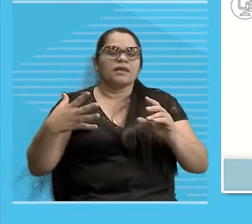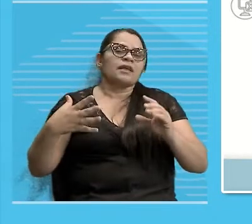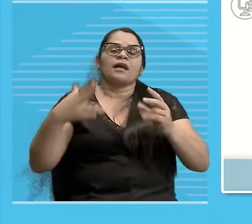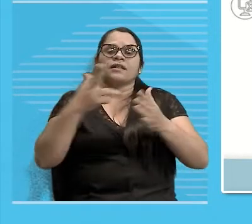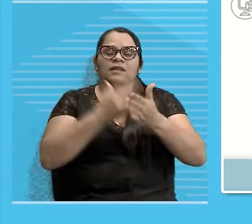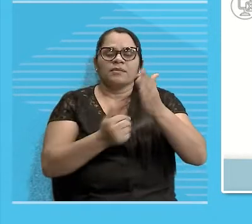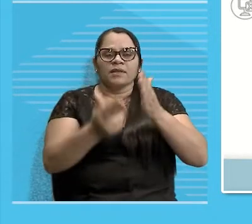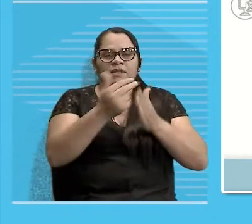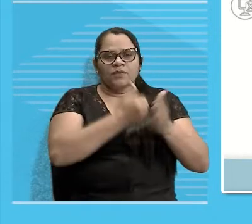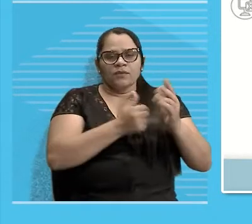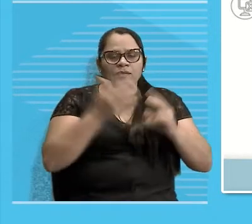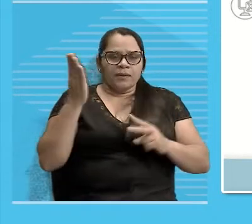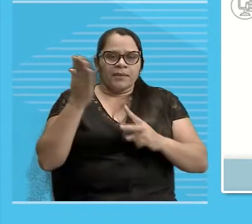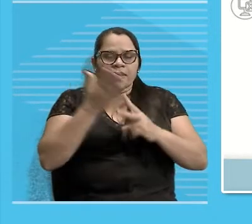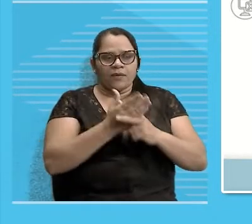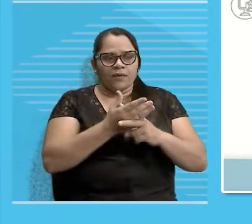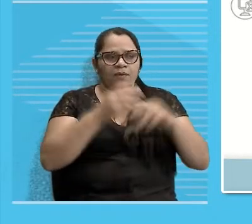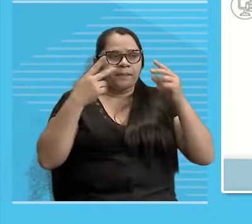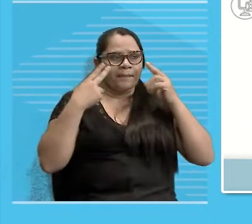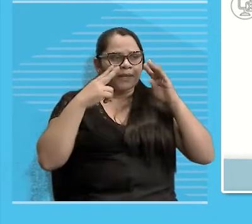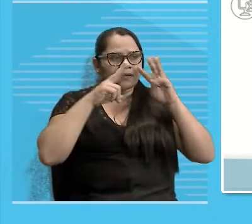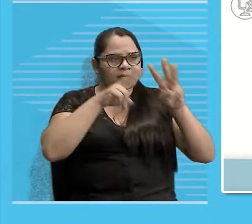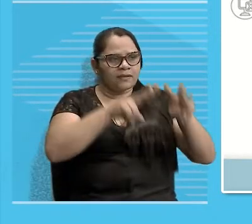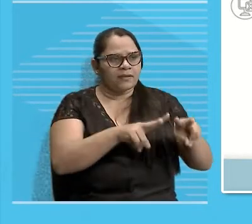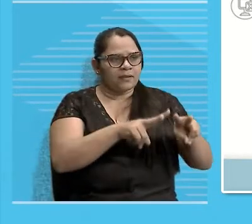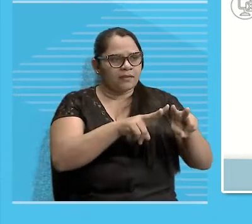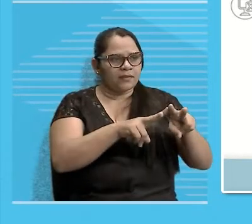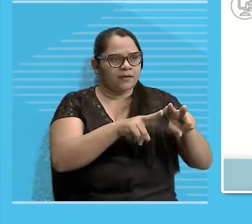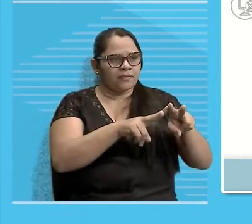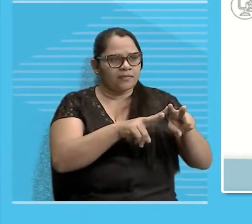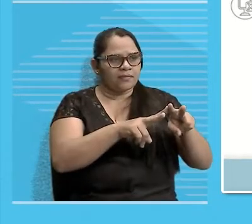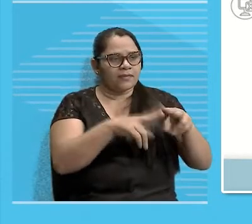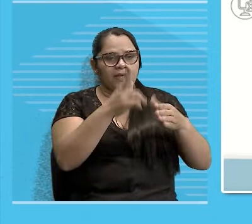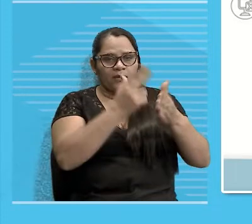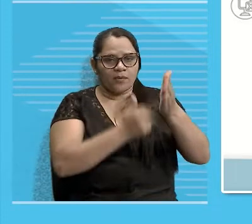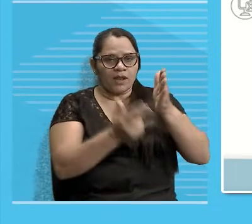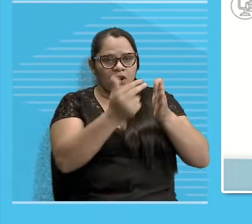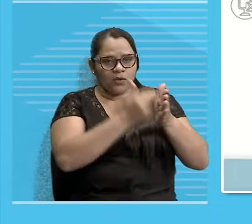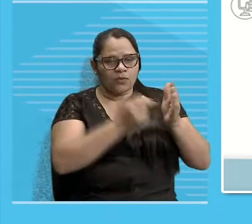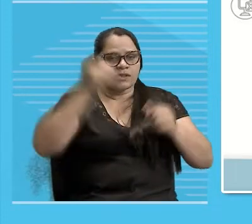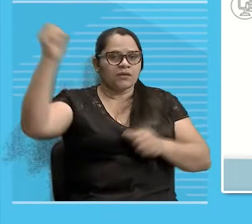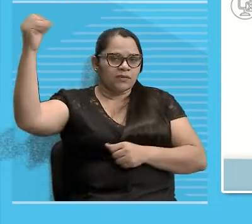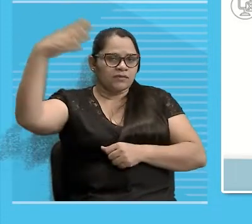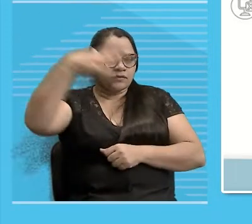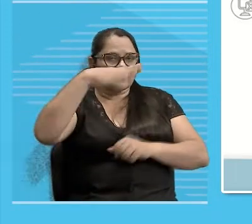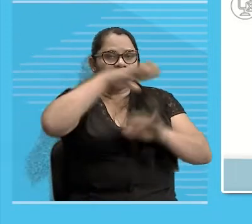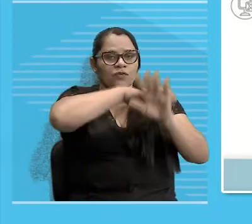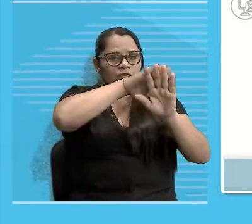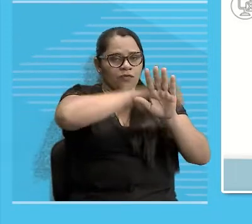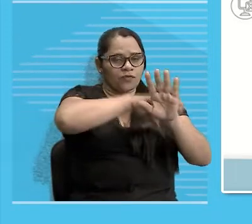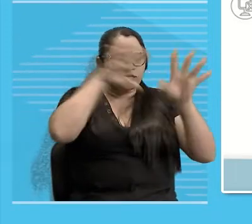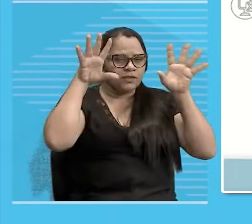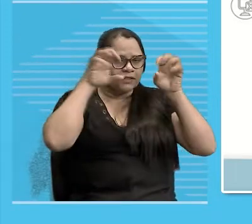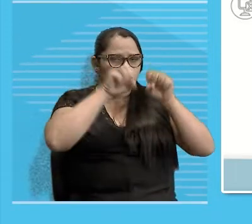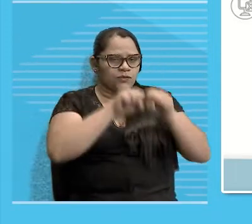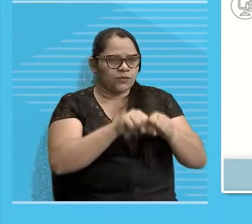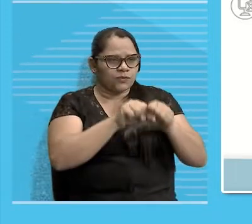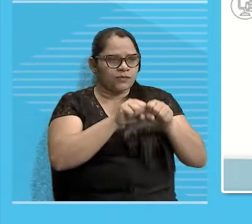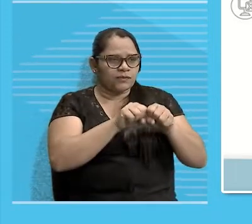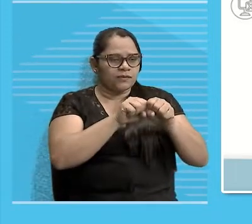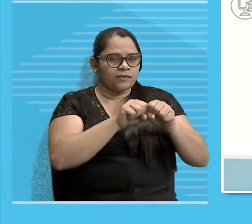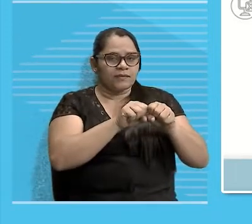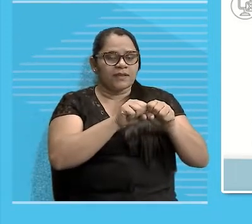luz iluminando os personagens e o fundo parece estar escuro. Isso é a técnica do claro